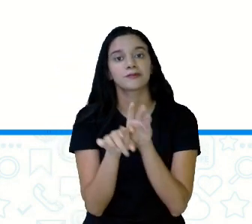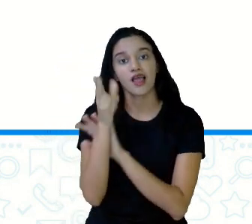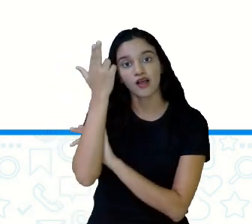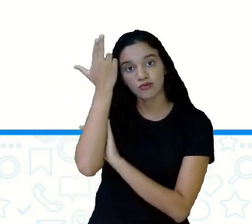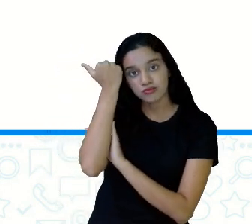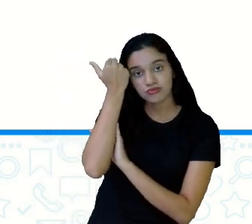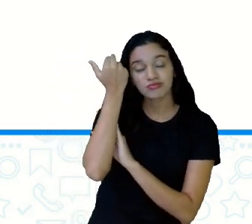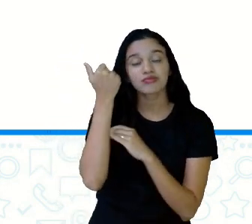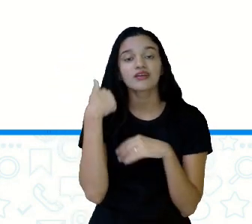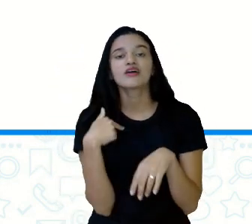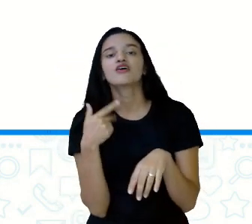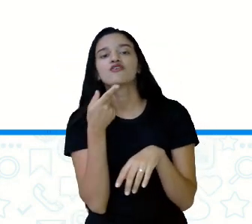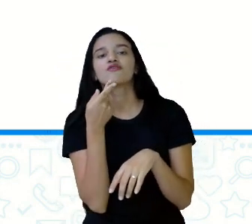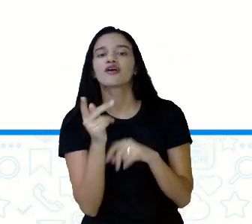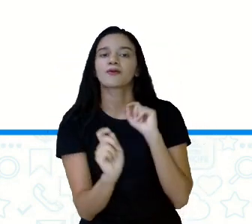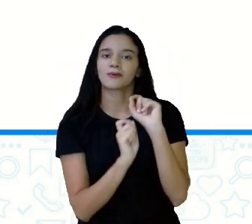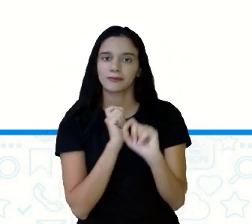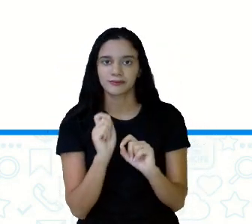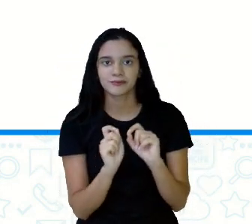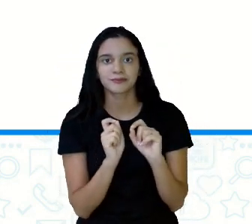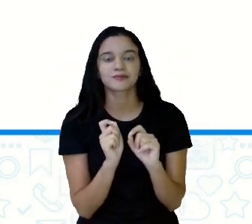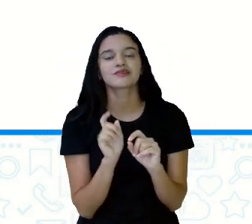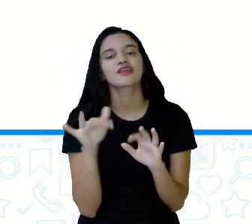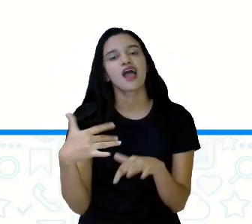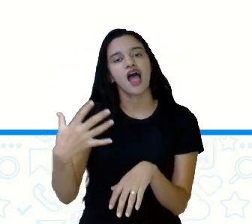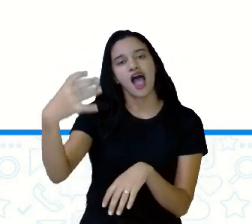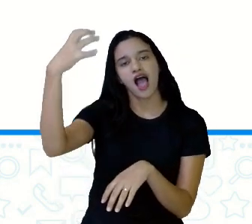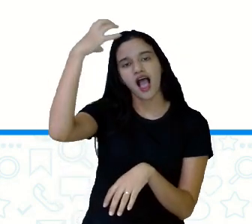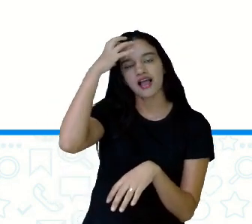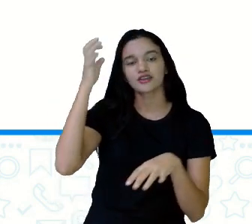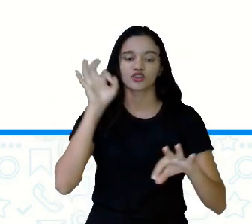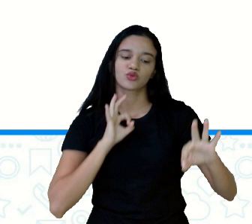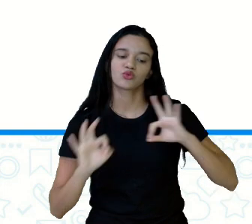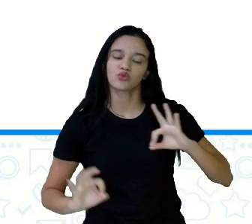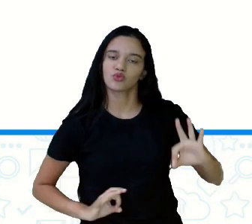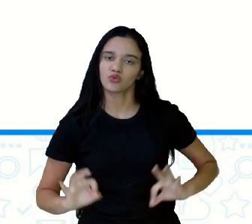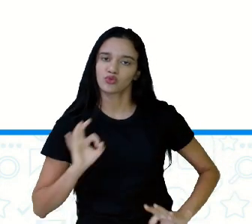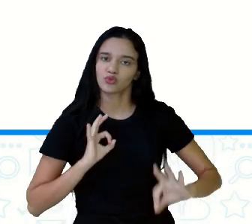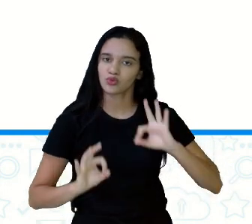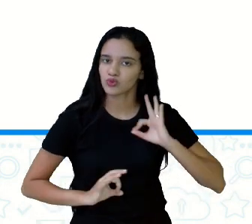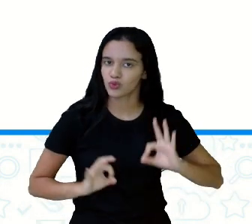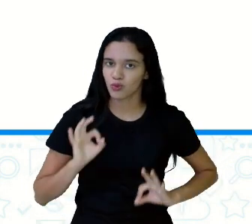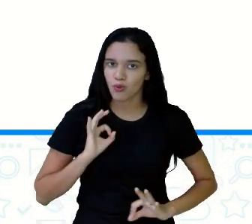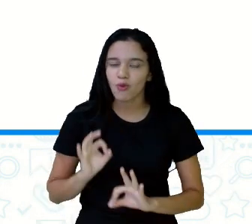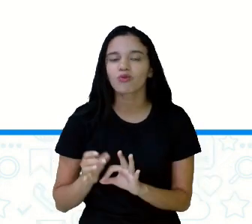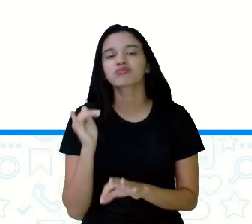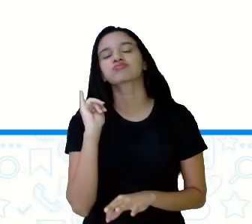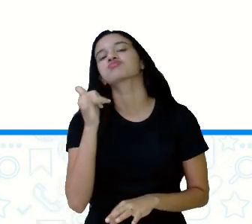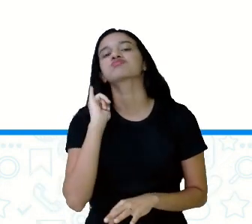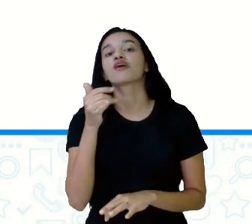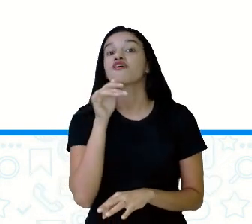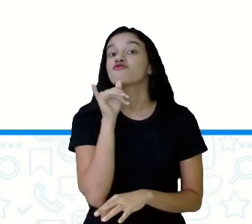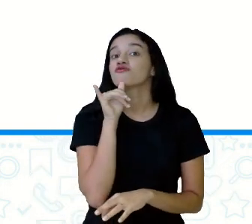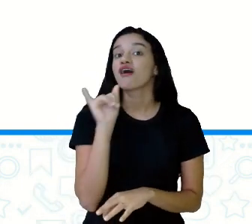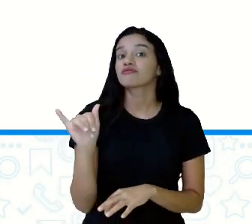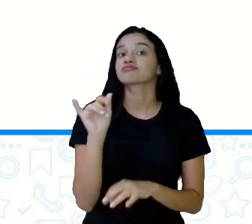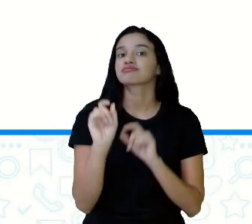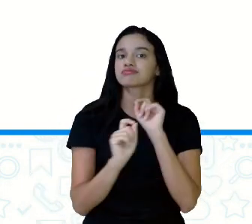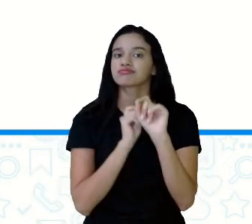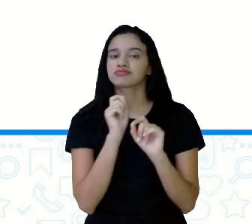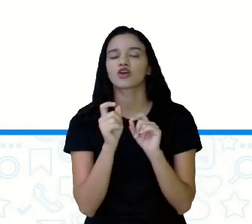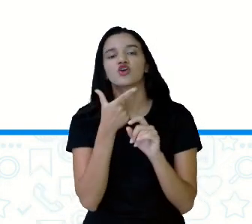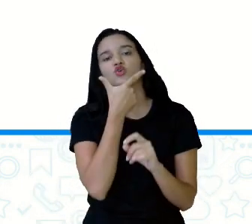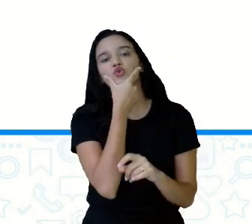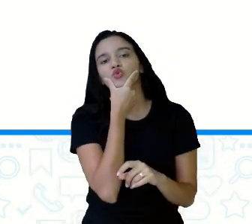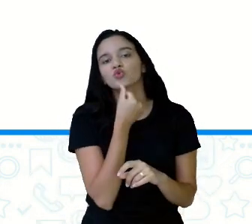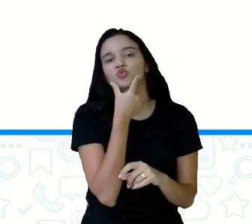linguinha, foi logo falando. A rainha das onças contou mais, Dona Capivara. Ela disse que os